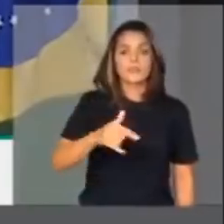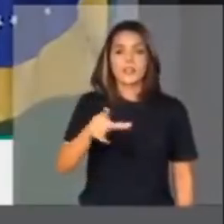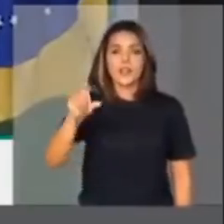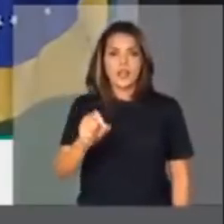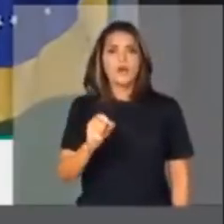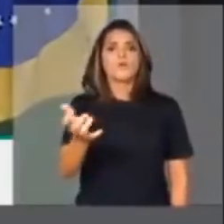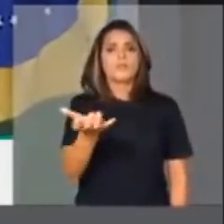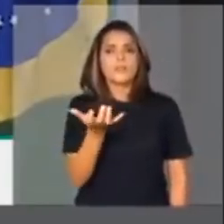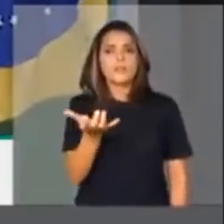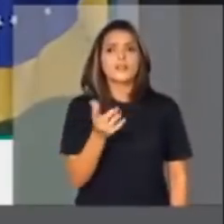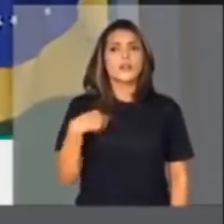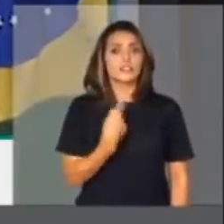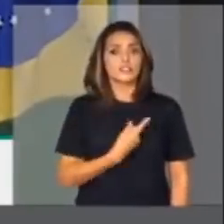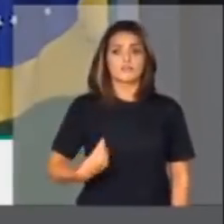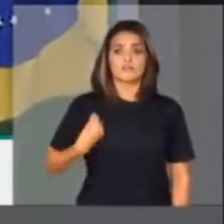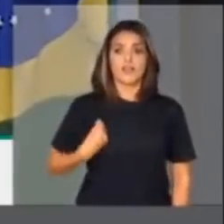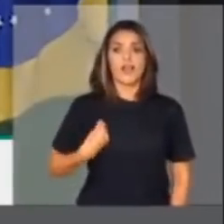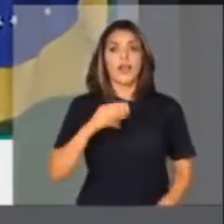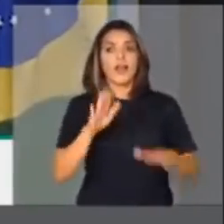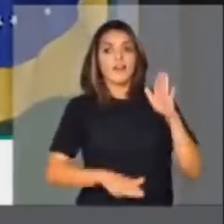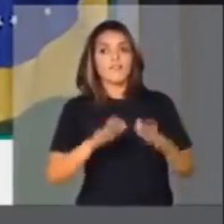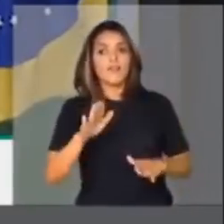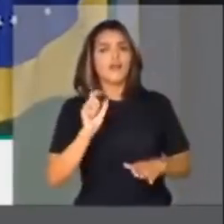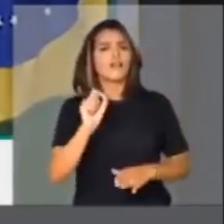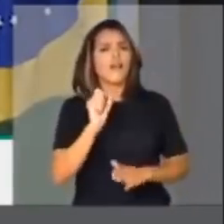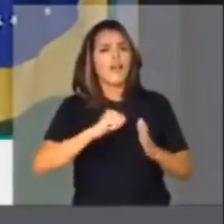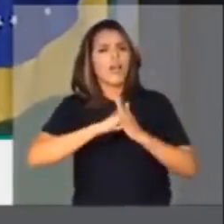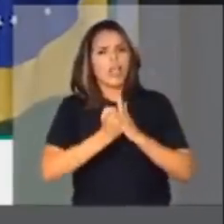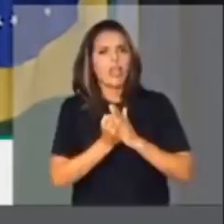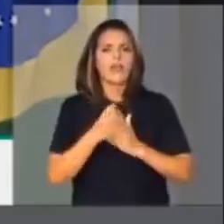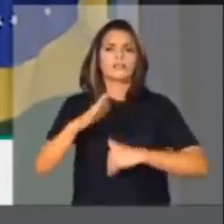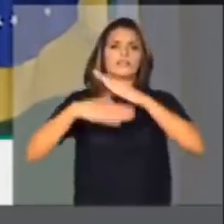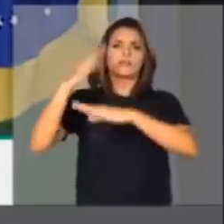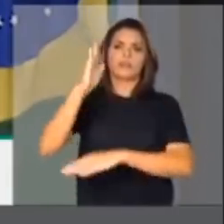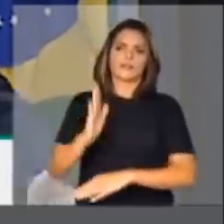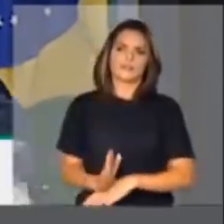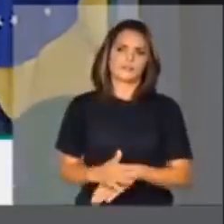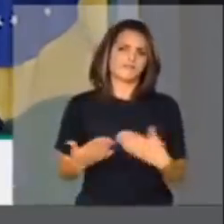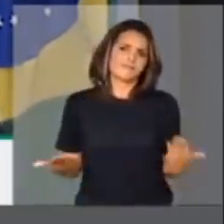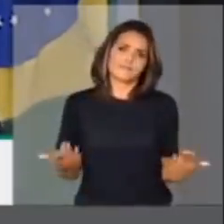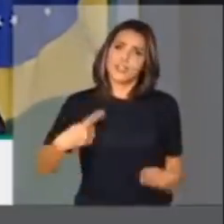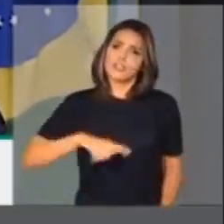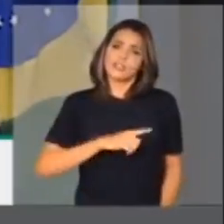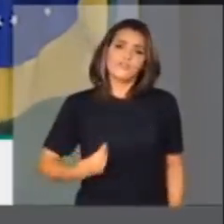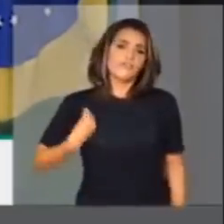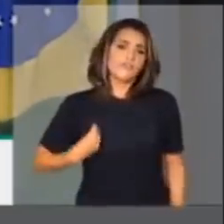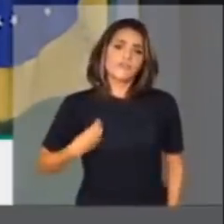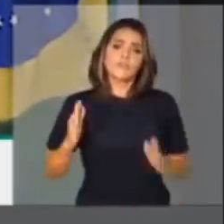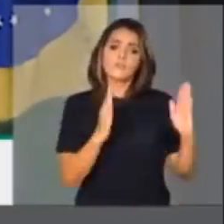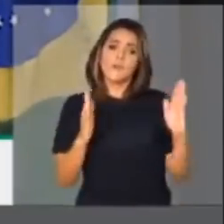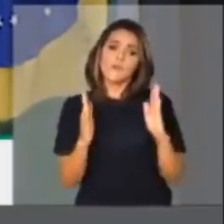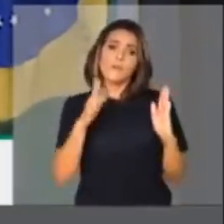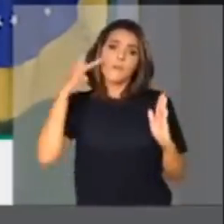de parlamento, sindicalistas tentam vaiar e travar o progresso da nação. Nós vivemos um novo momento político,